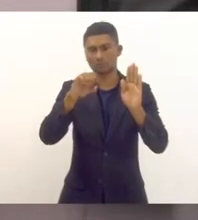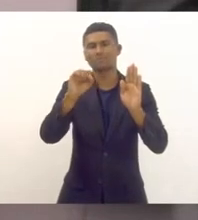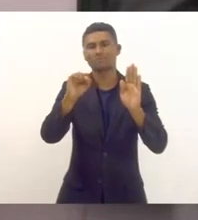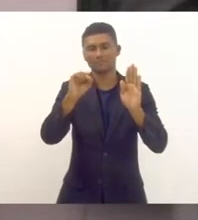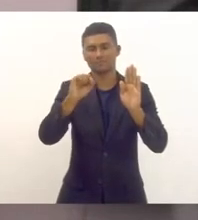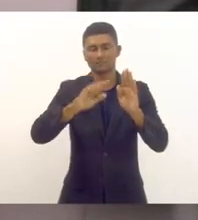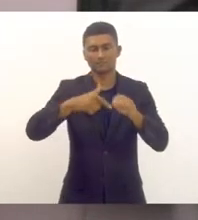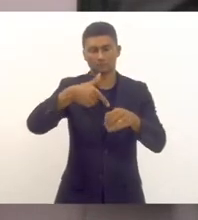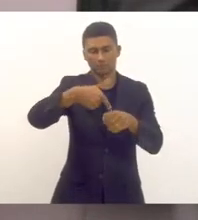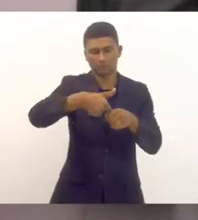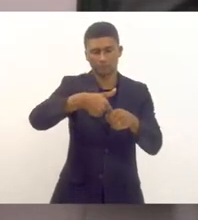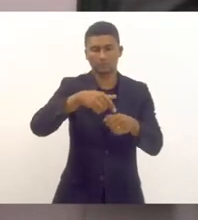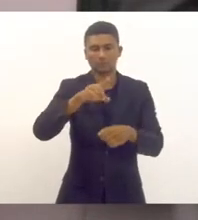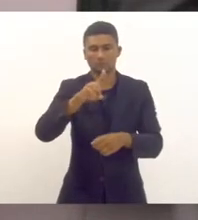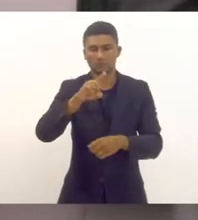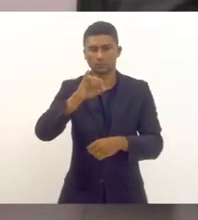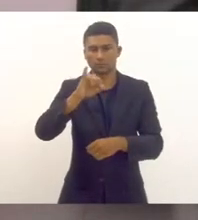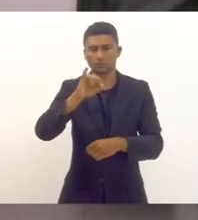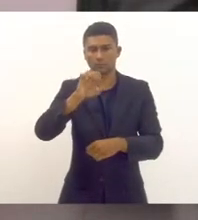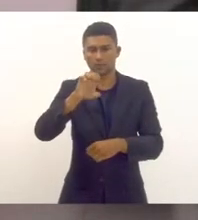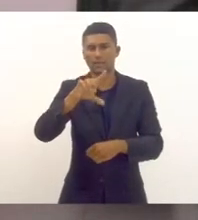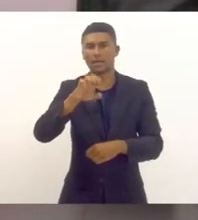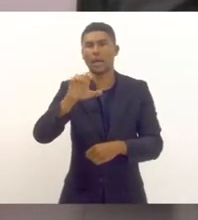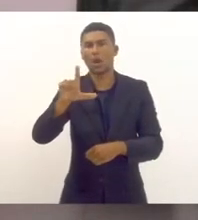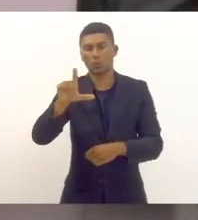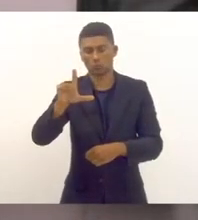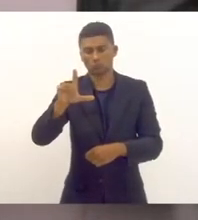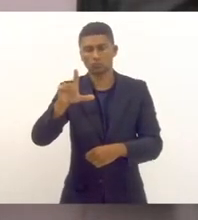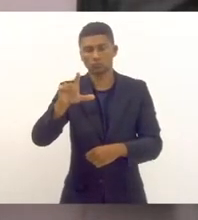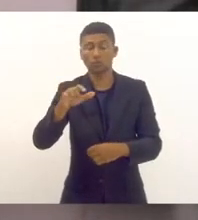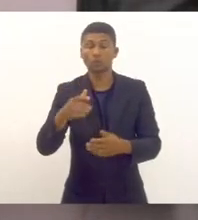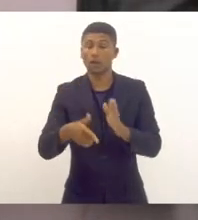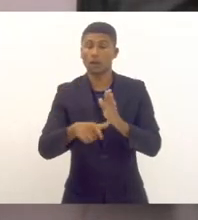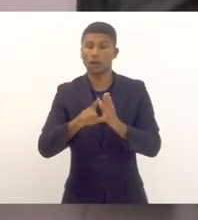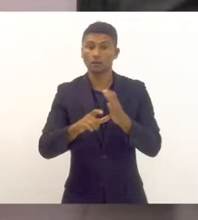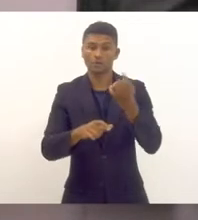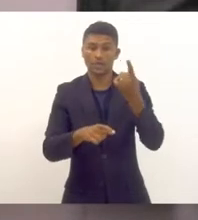de 19% para 12%. Quer dizer, foi uma vitória desta casa aqui,